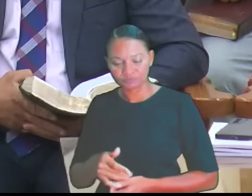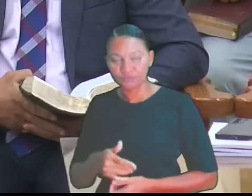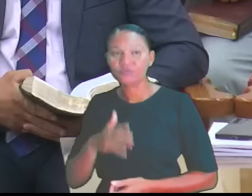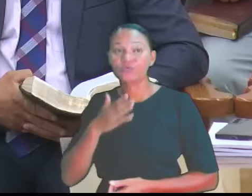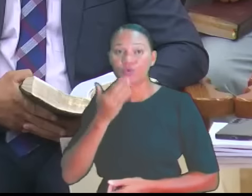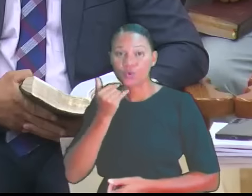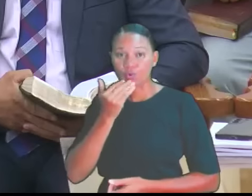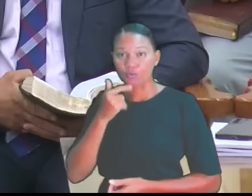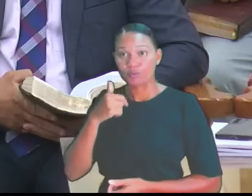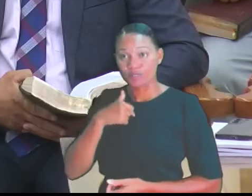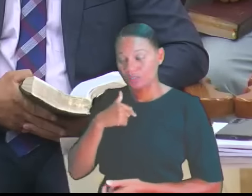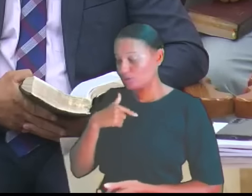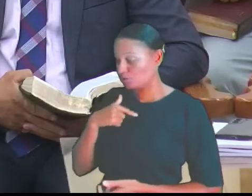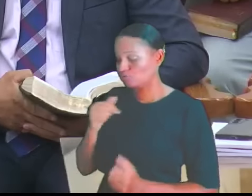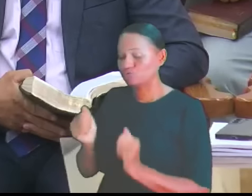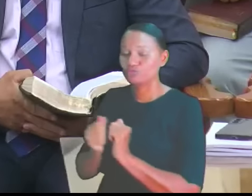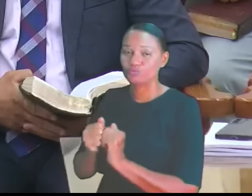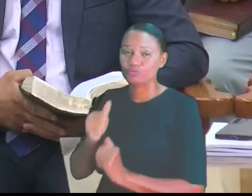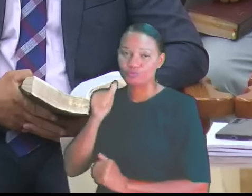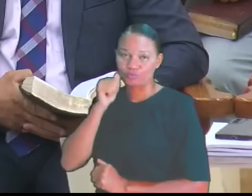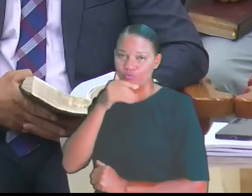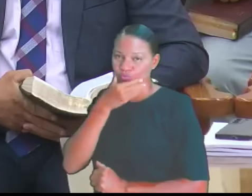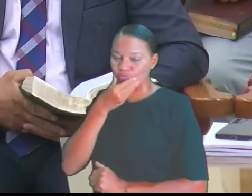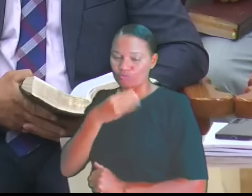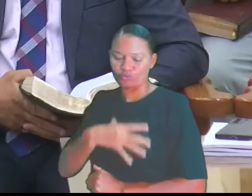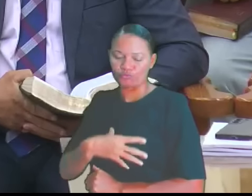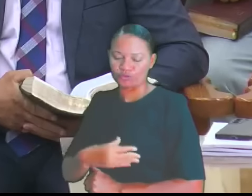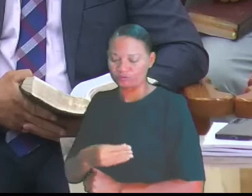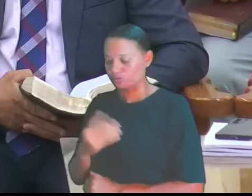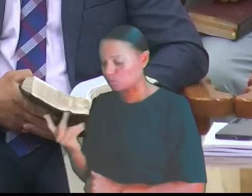eu e esse menino e nós vamos morrer.